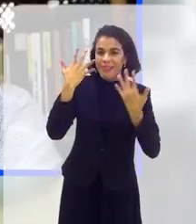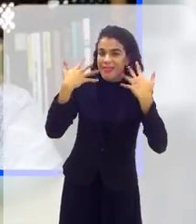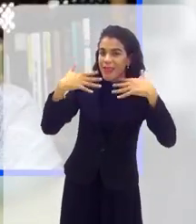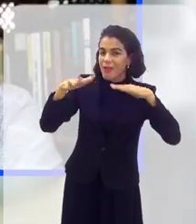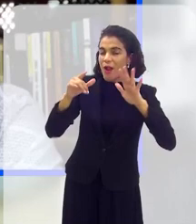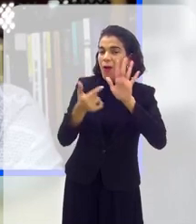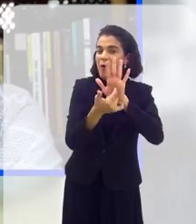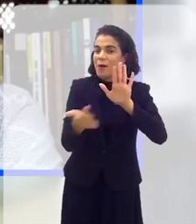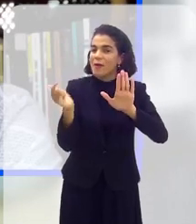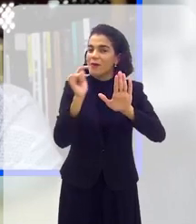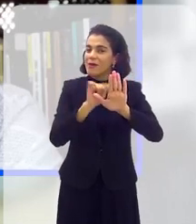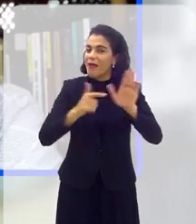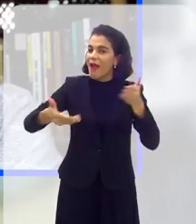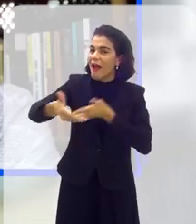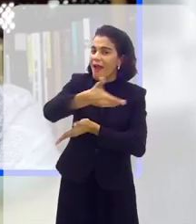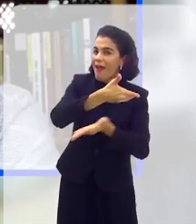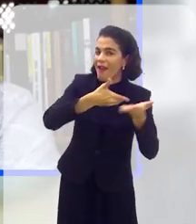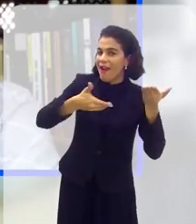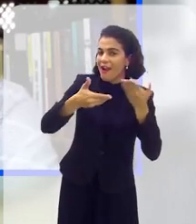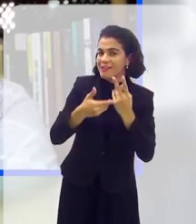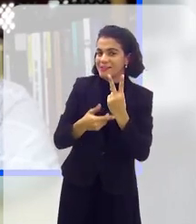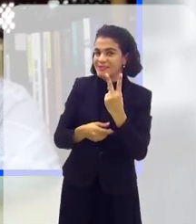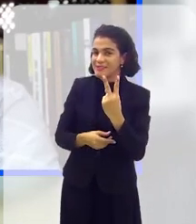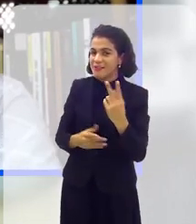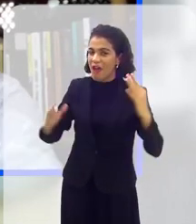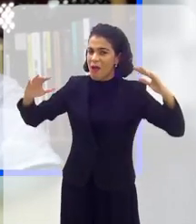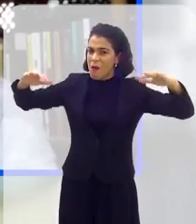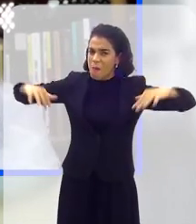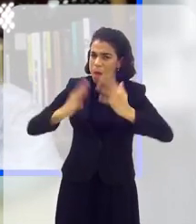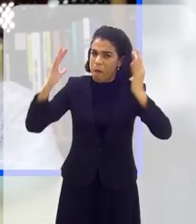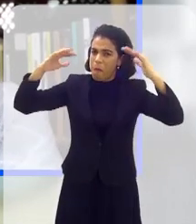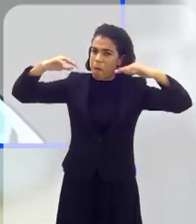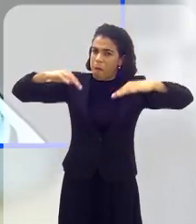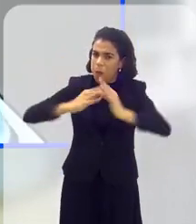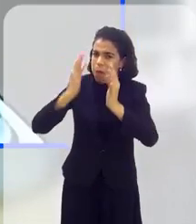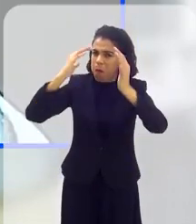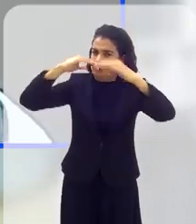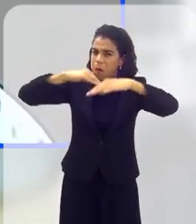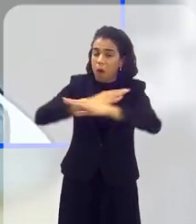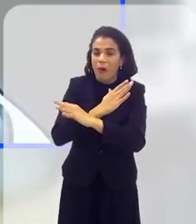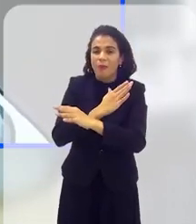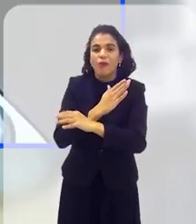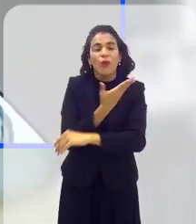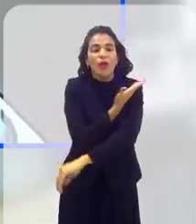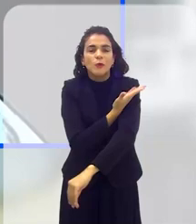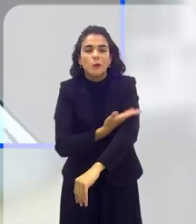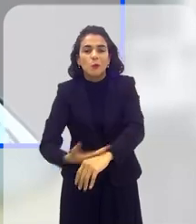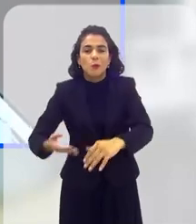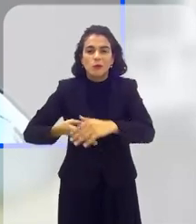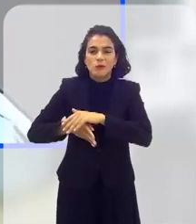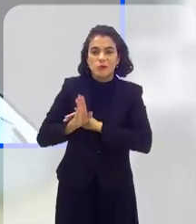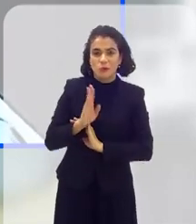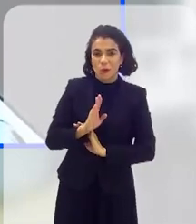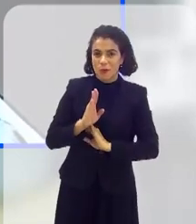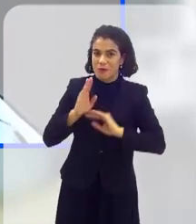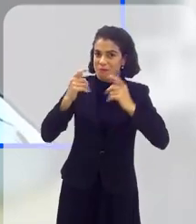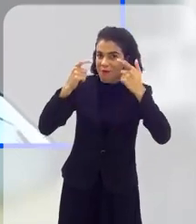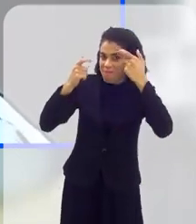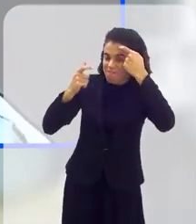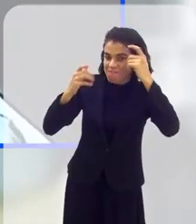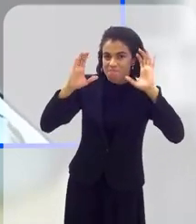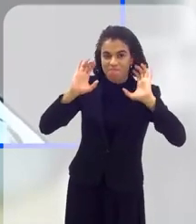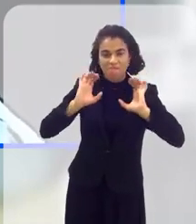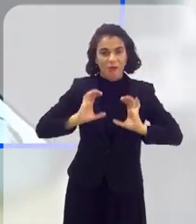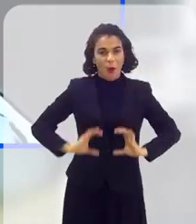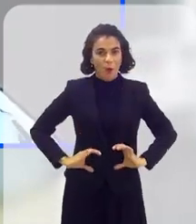como metáfora para a relação delas, que vai na contramão dos costumes e da moral da época, né?